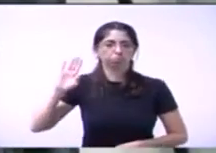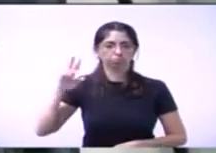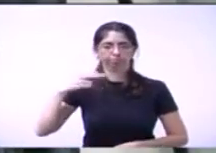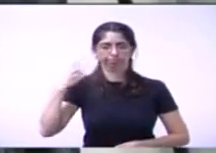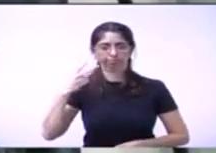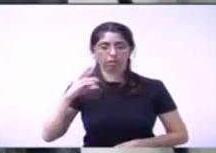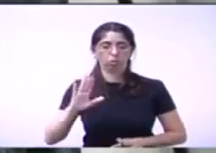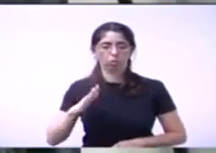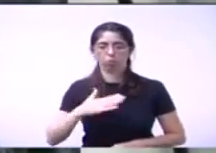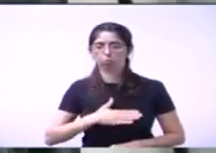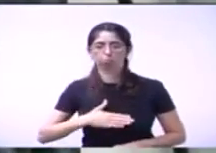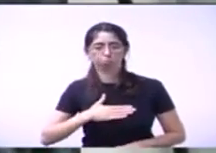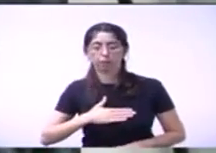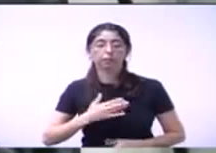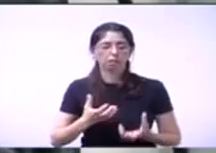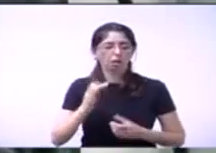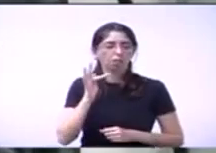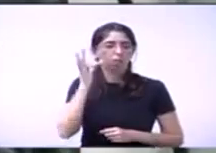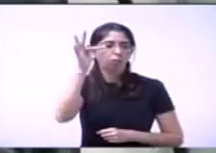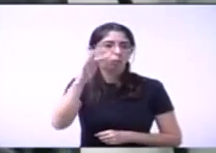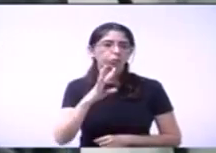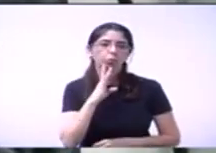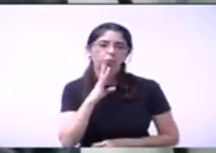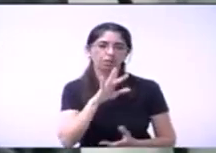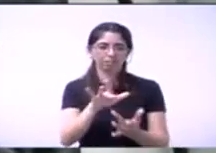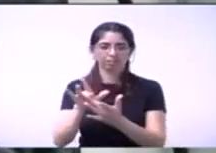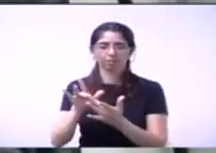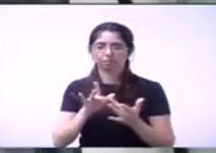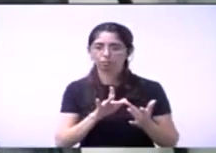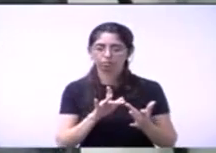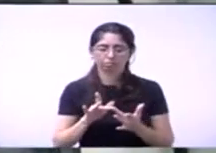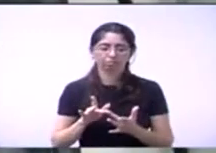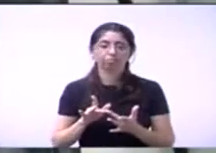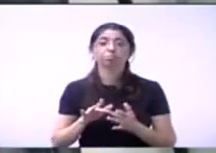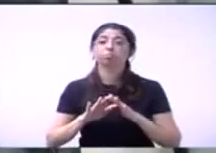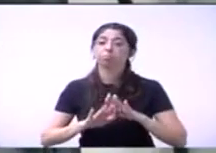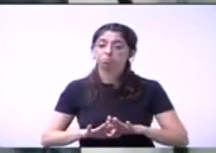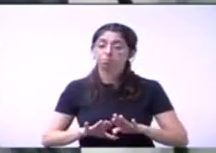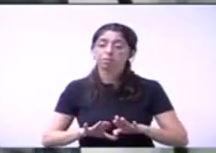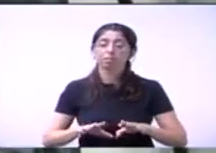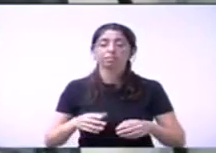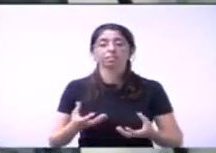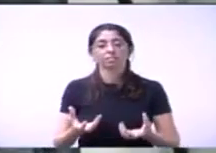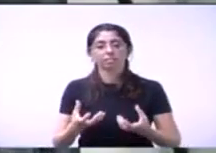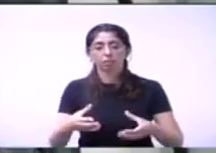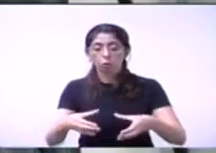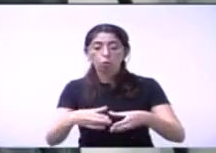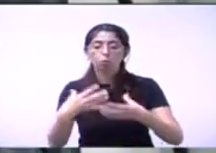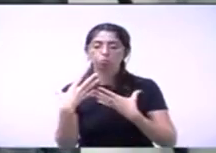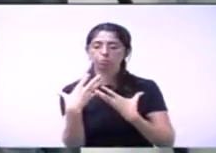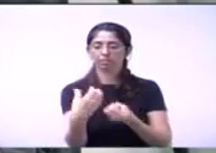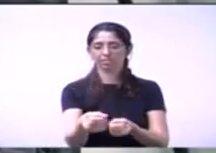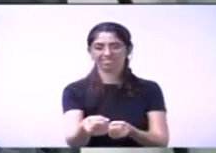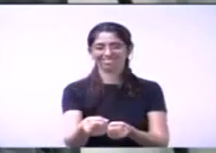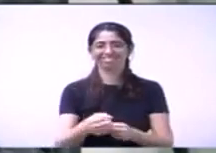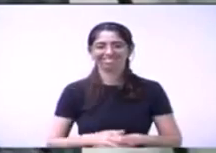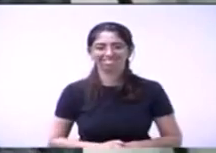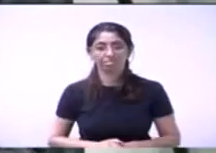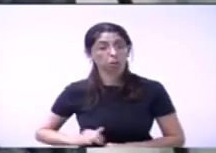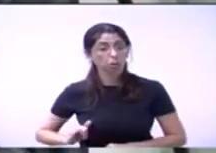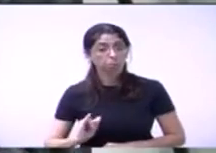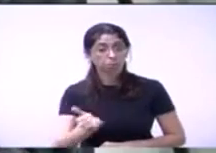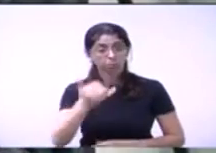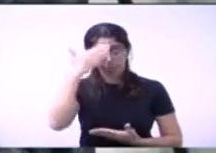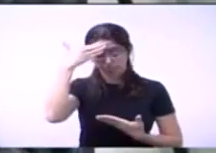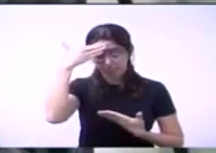e aproveito aqui para agradecer o carinho com que fui recebido por grande parte deles, aproveito para